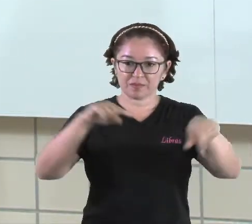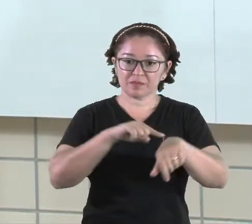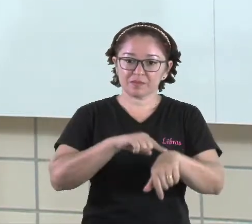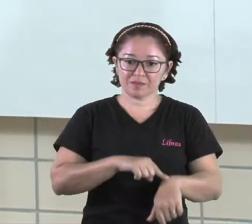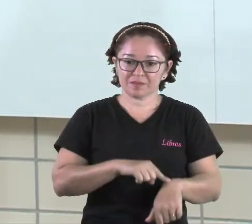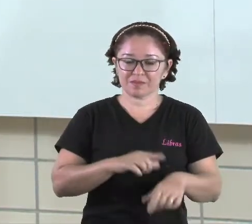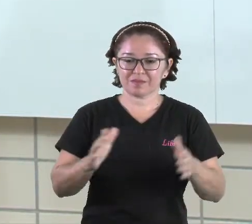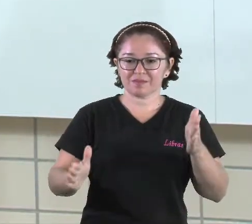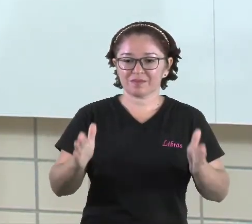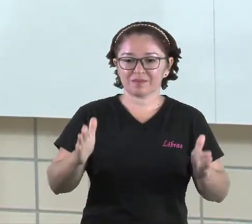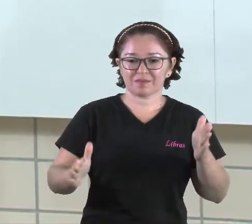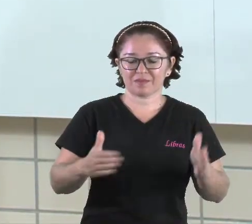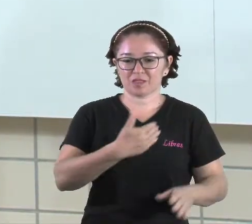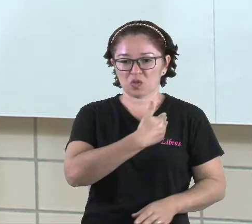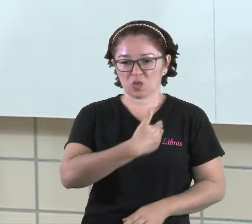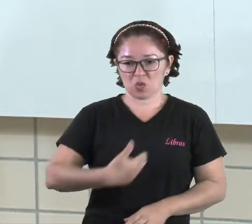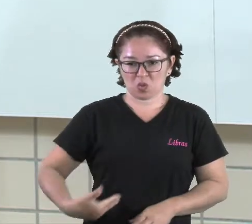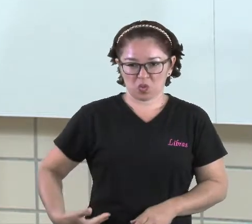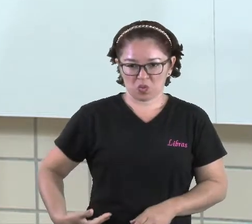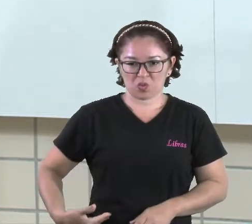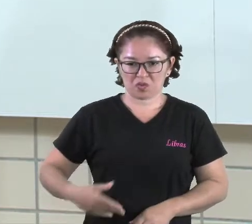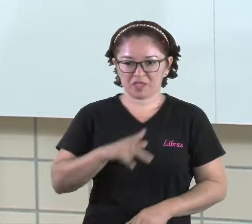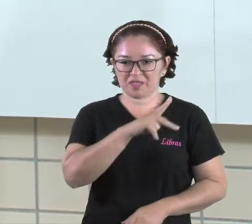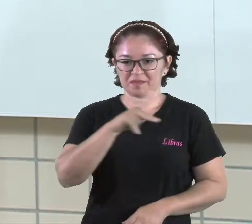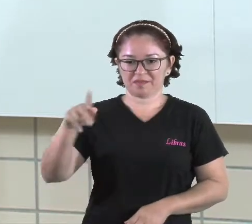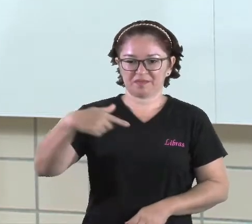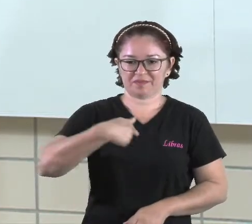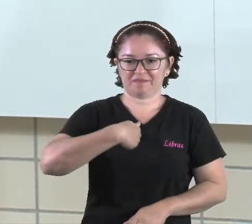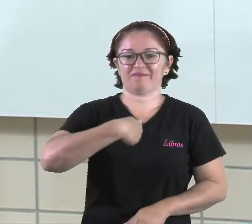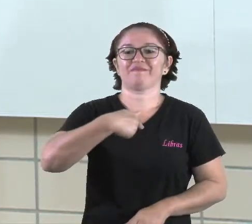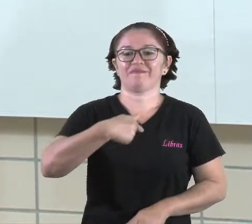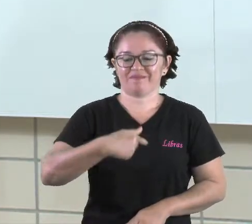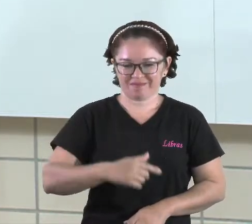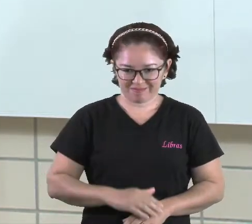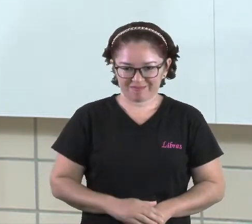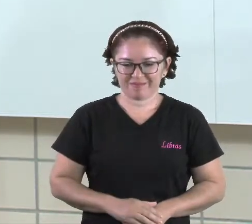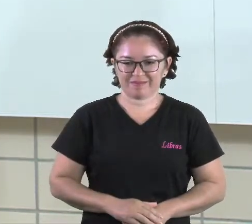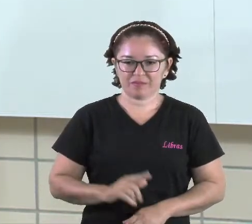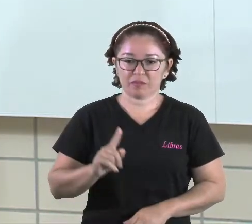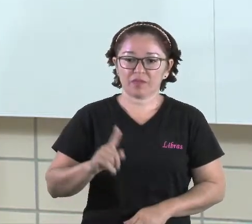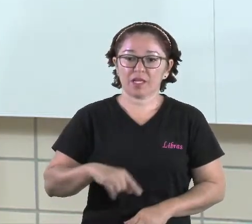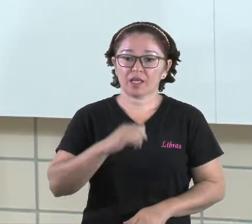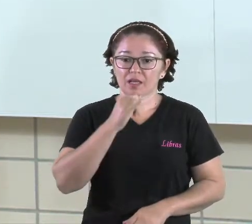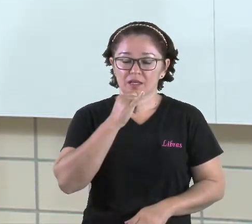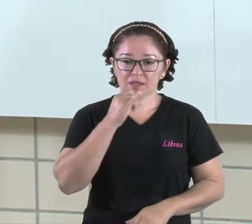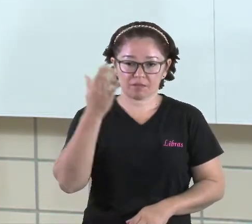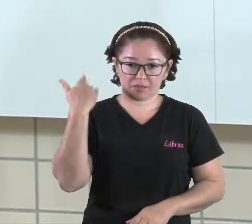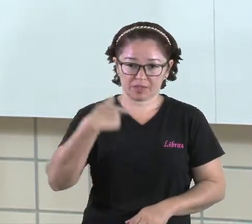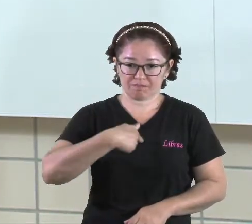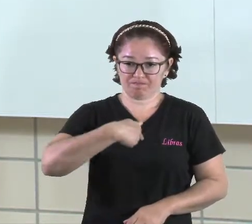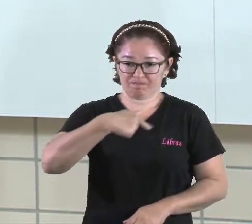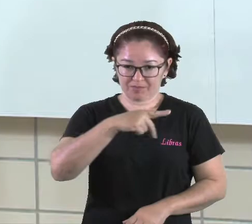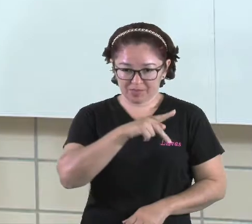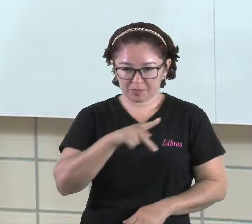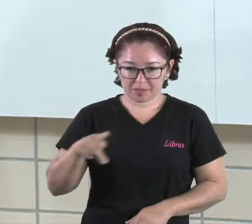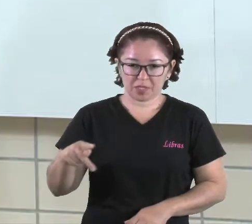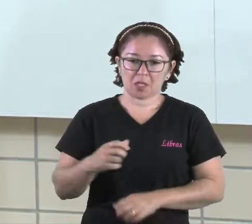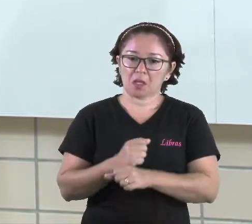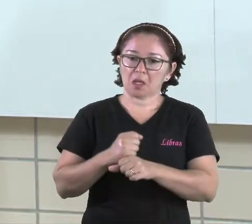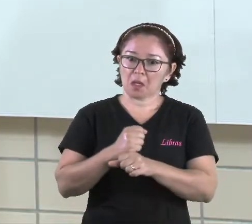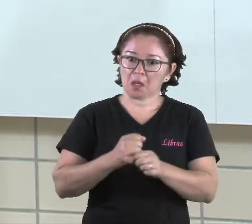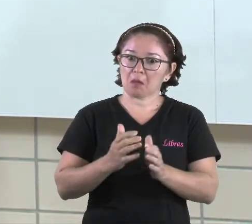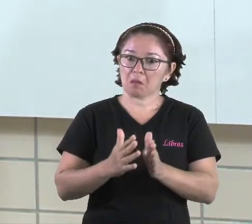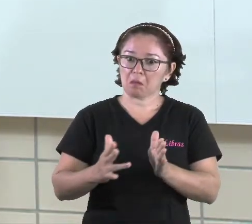o governo de Getúlio Vargas. Getúlio Vargas foi o presidente que mais tempo governou o Brasil. É